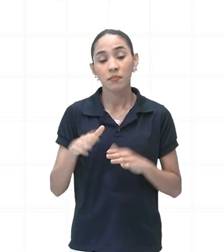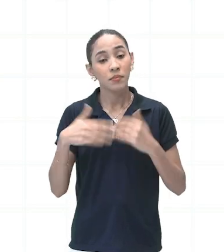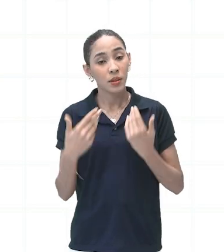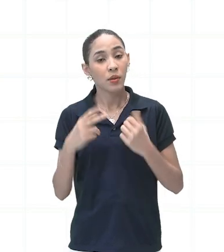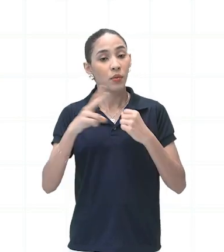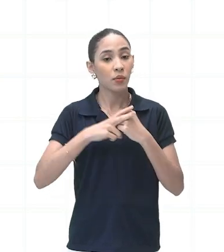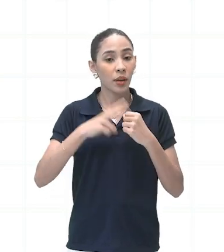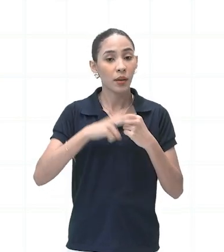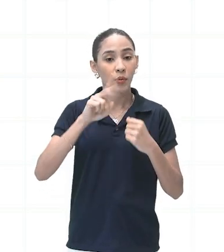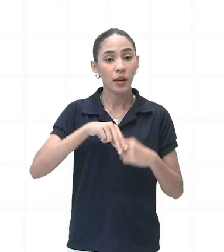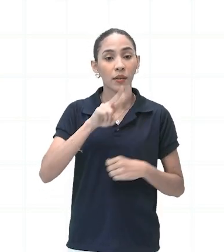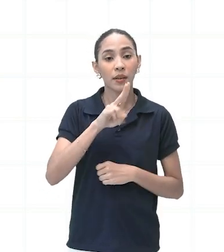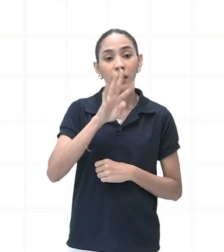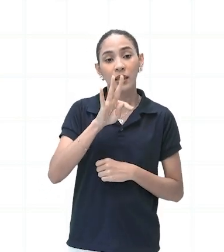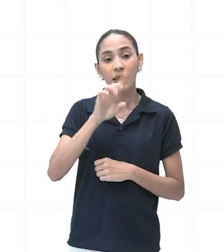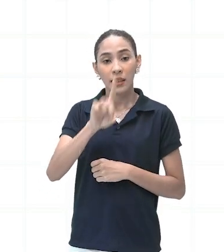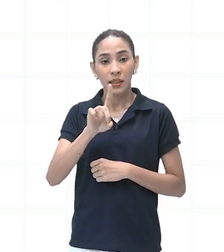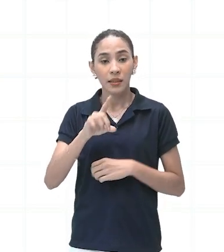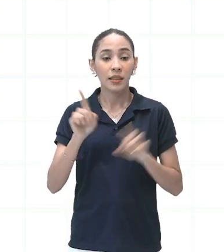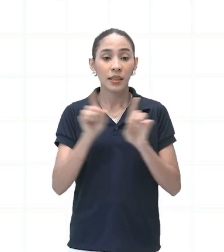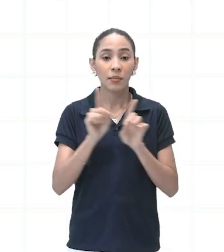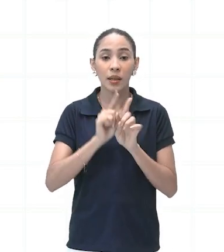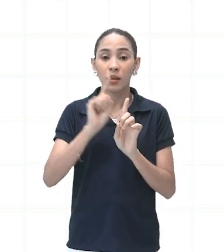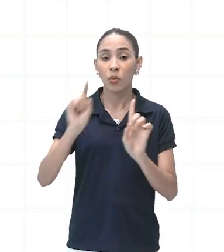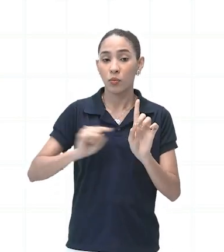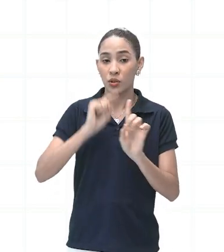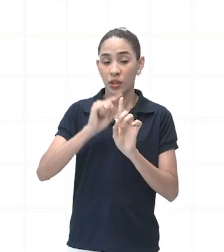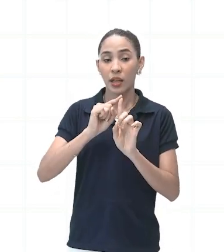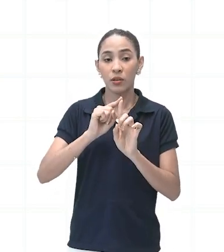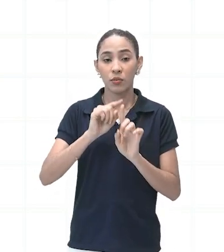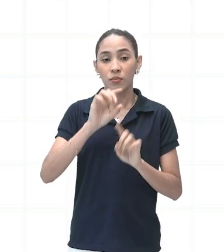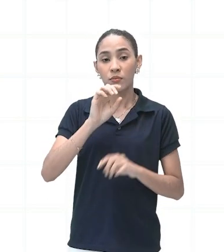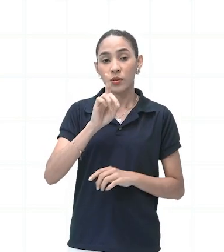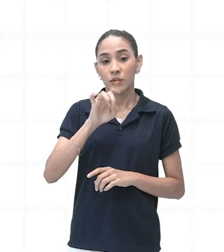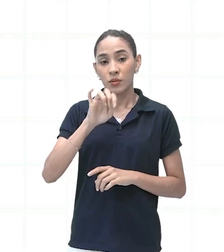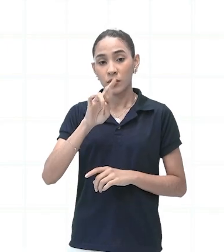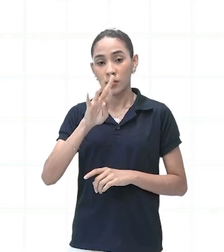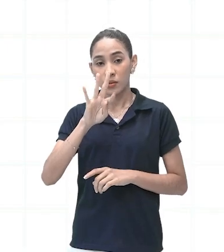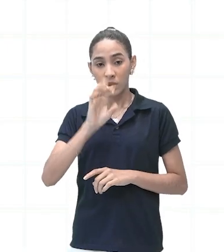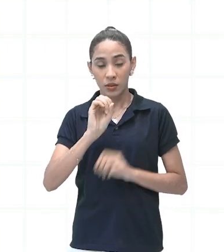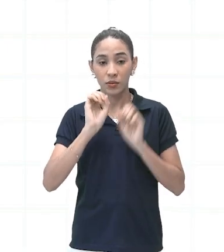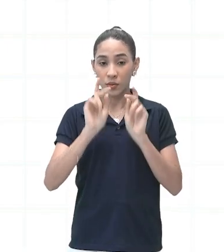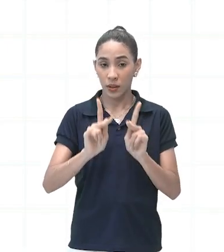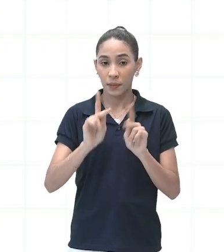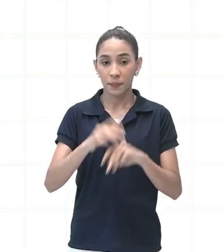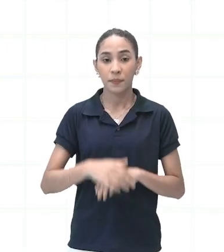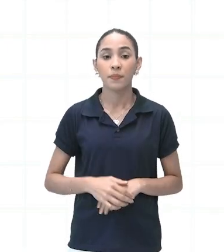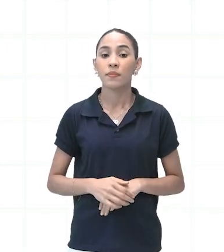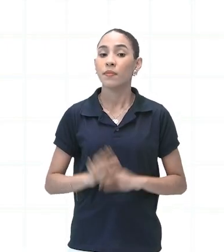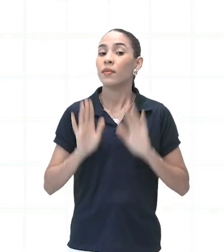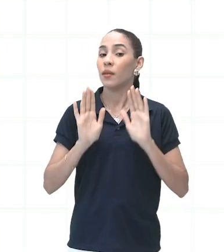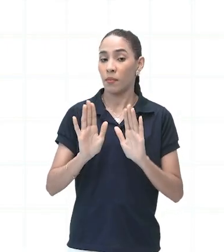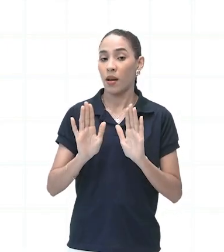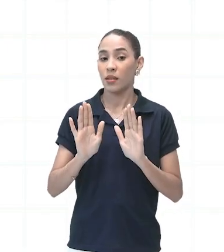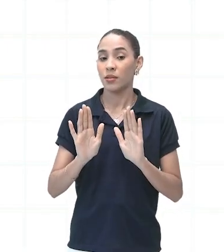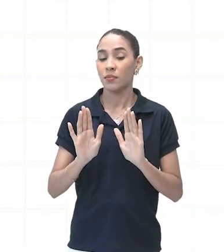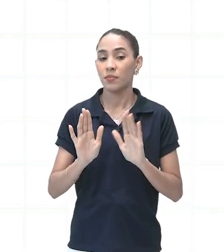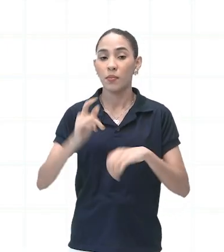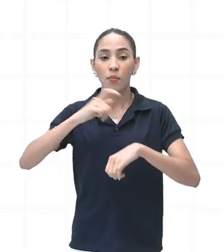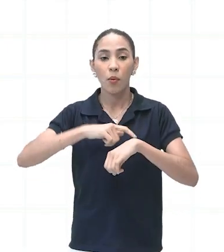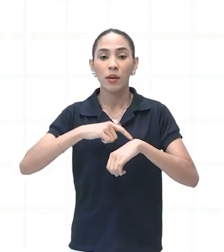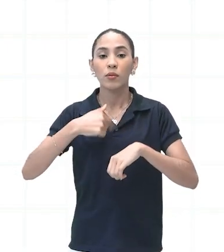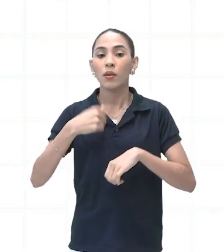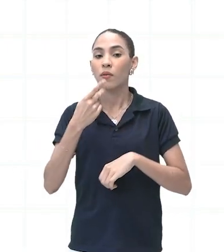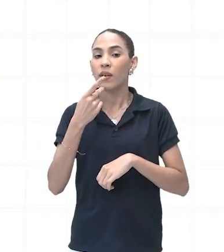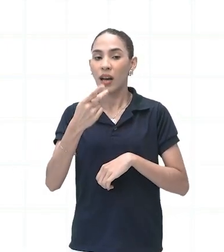o meu verbo é transitivo direto e o meu objeto, o meu complemento verbal é objeto direto, tá? Mas, quando eu digo que